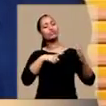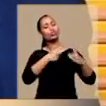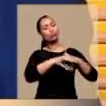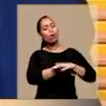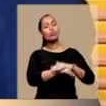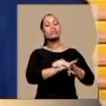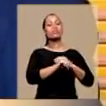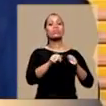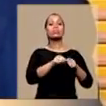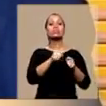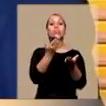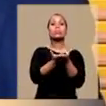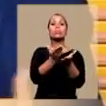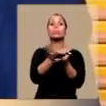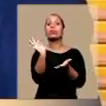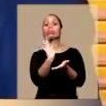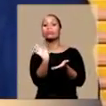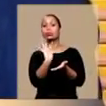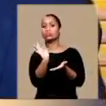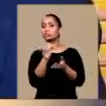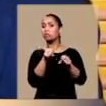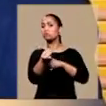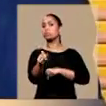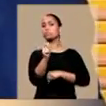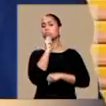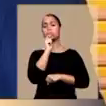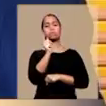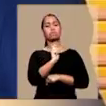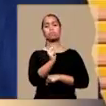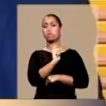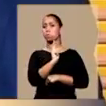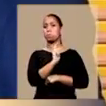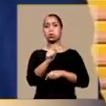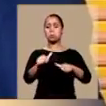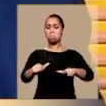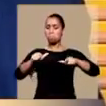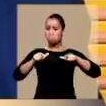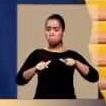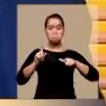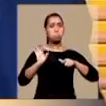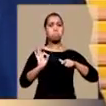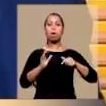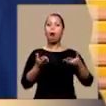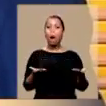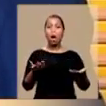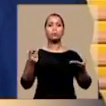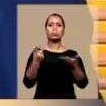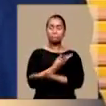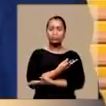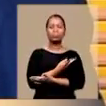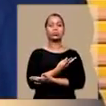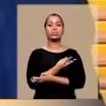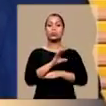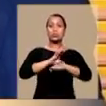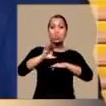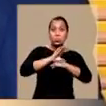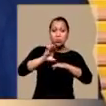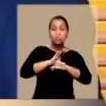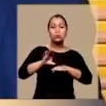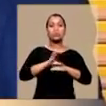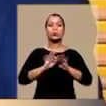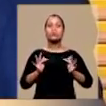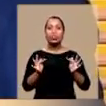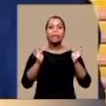uma reserva, e vou fazer uma faculdade. Eu nunca me formei, nunca tive um diploma, né? E, de repente, ela entra, por exemplo, num